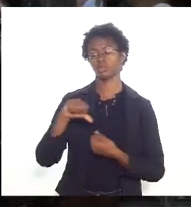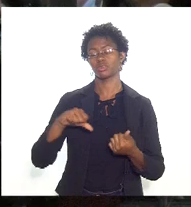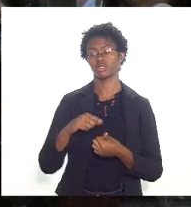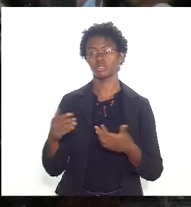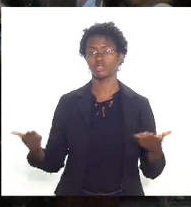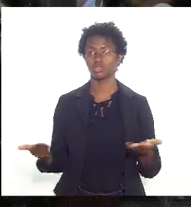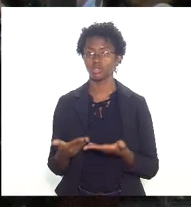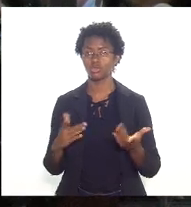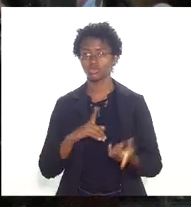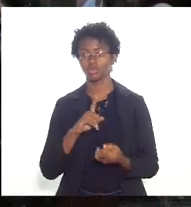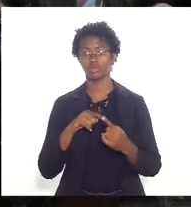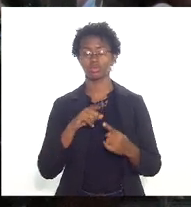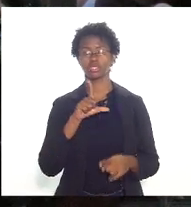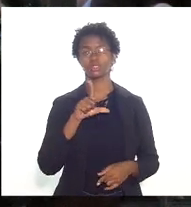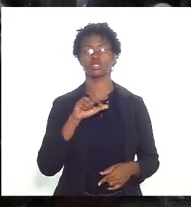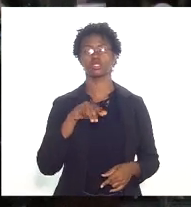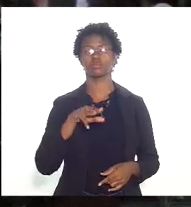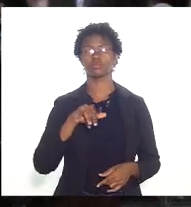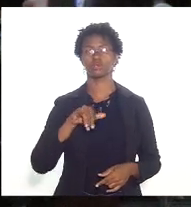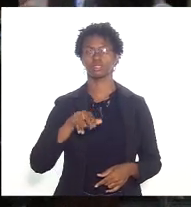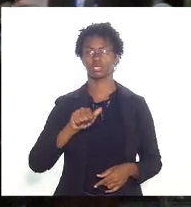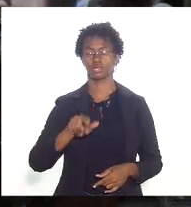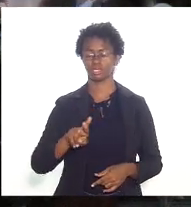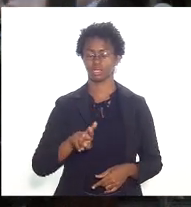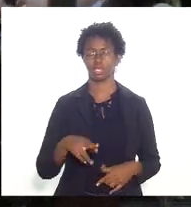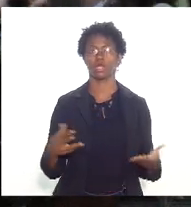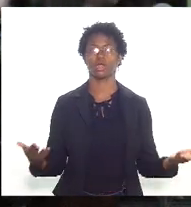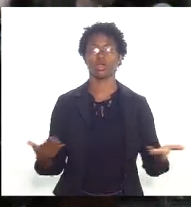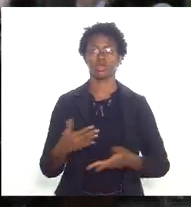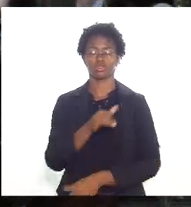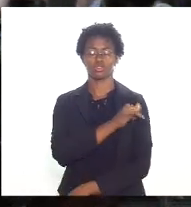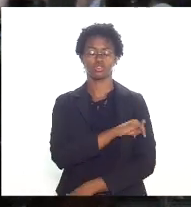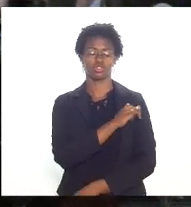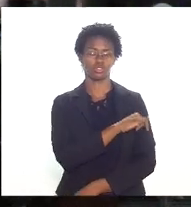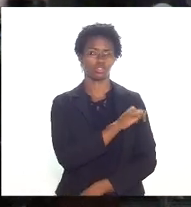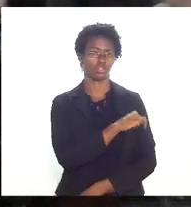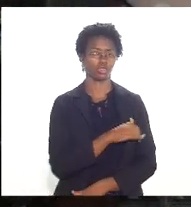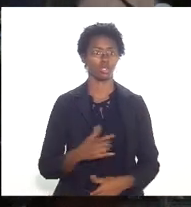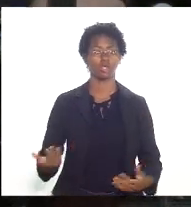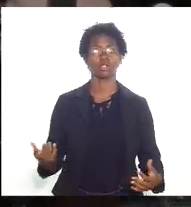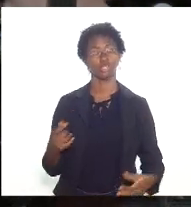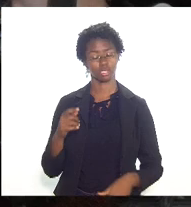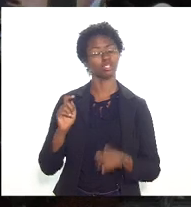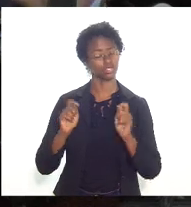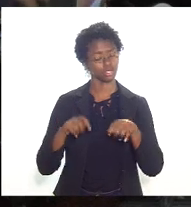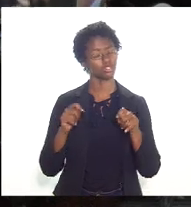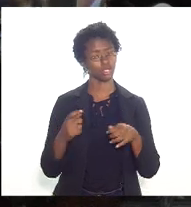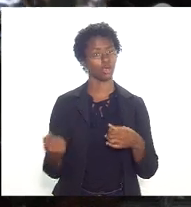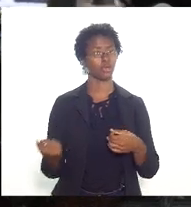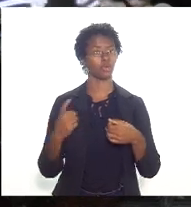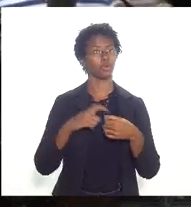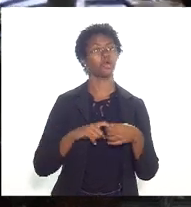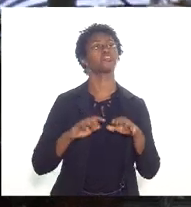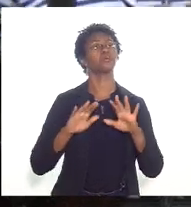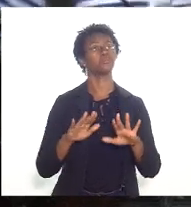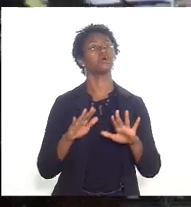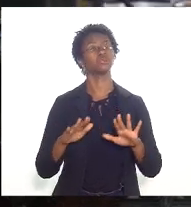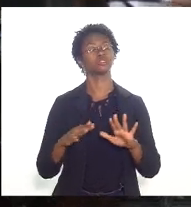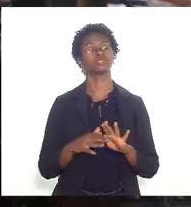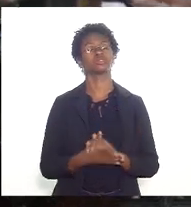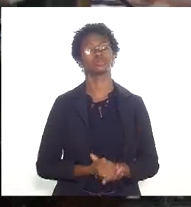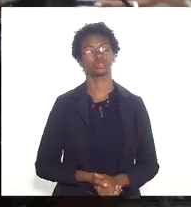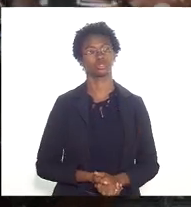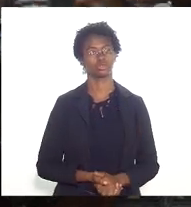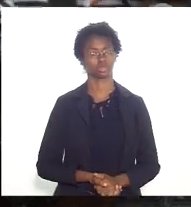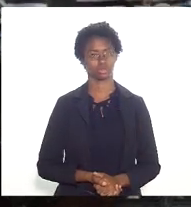liminar hoje o Rio está no regime de recuperação por uma liminar do